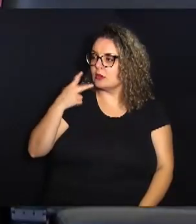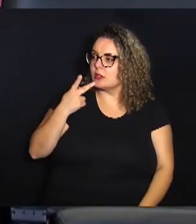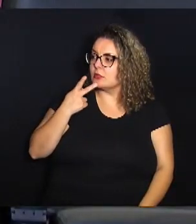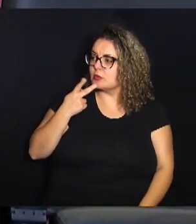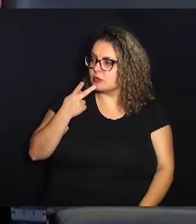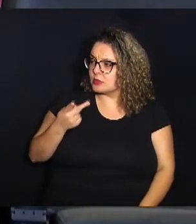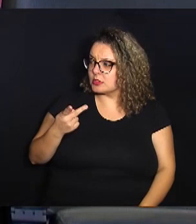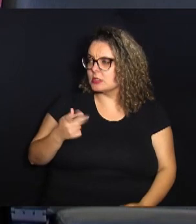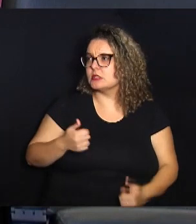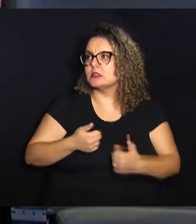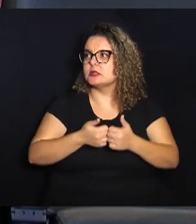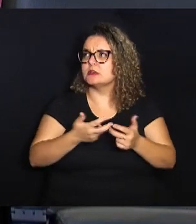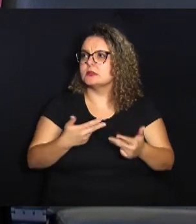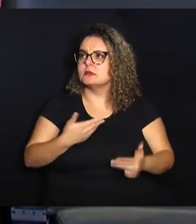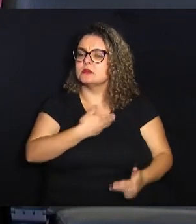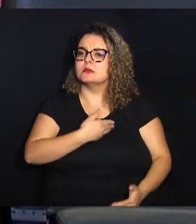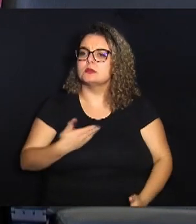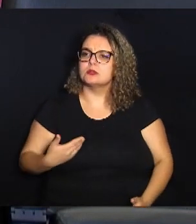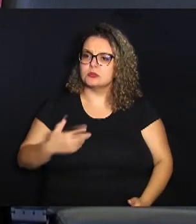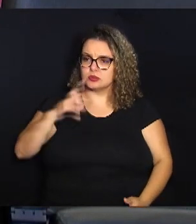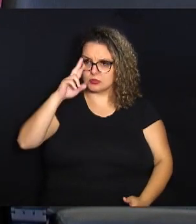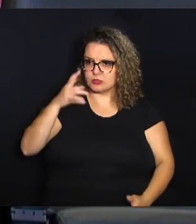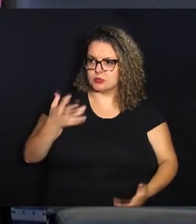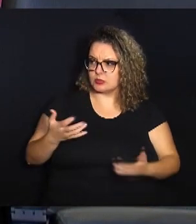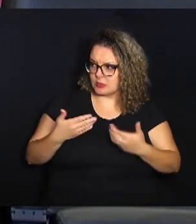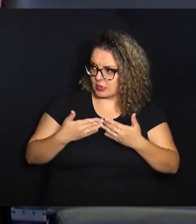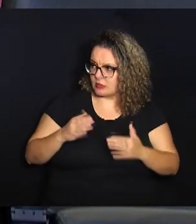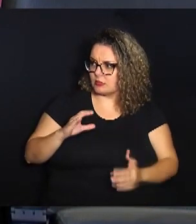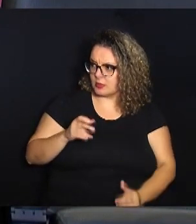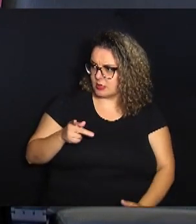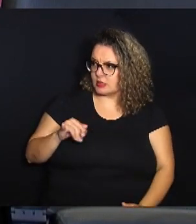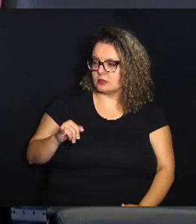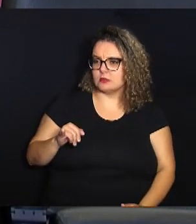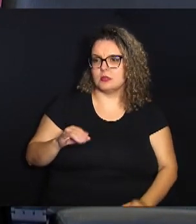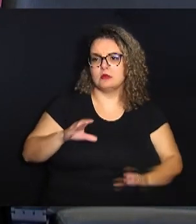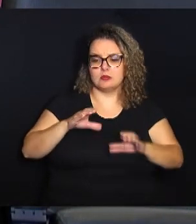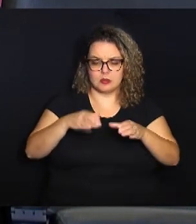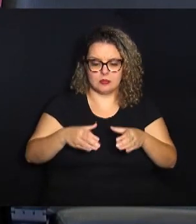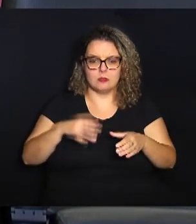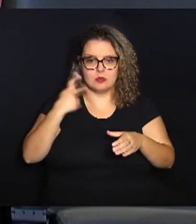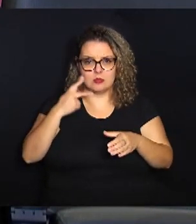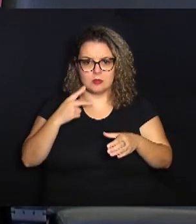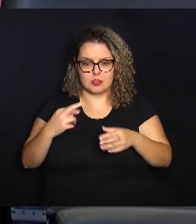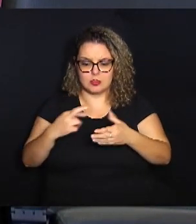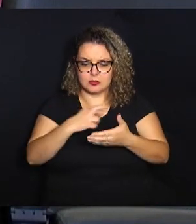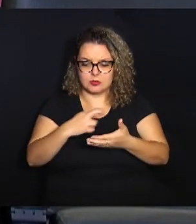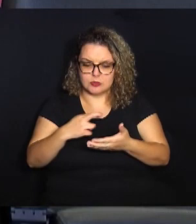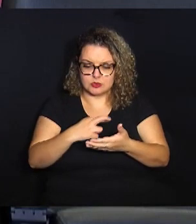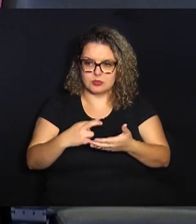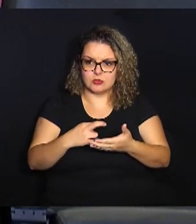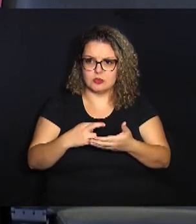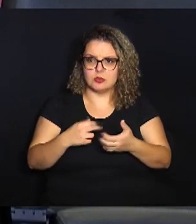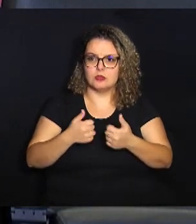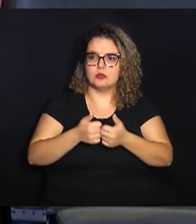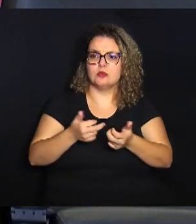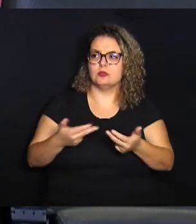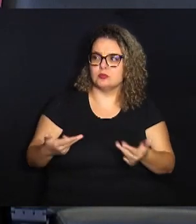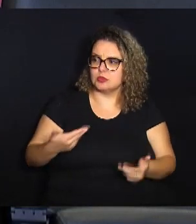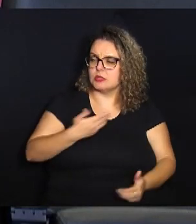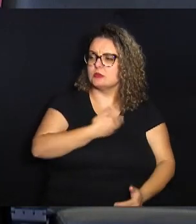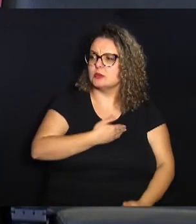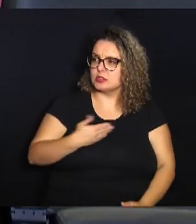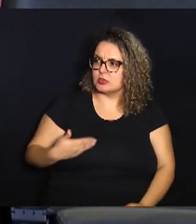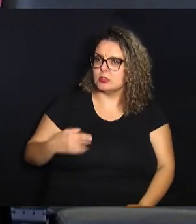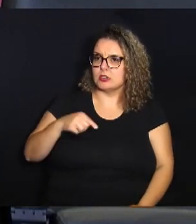em transporte público, o senhor quer abrir uma CPI, uma comissão parlamentar de inquérito para investigar o transporte público aqui